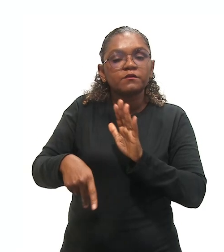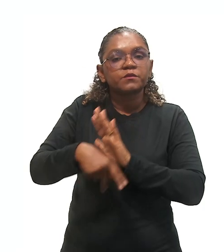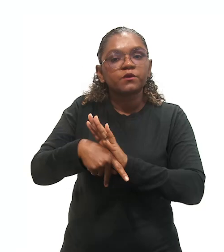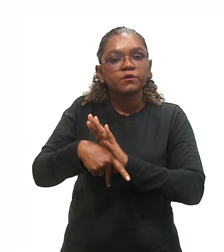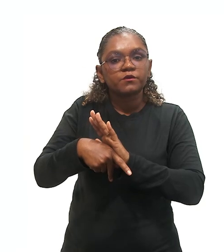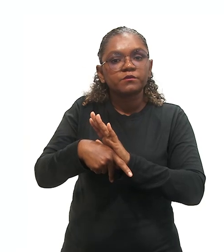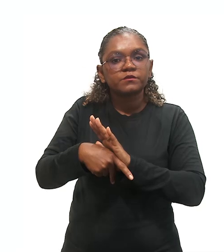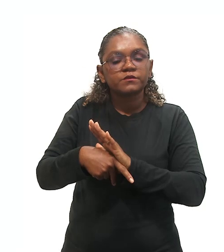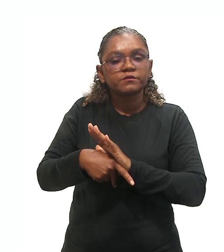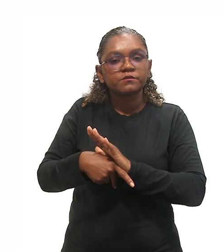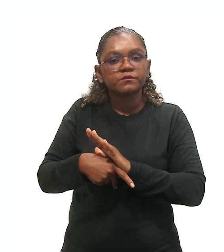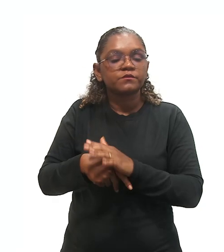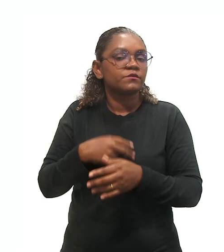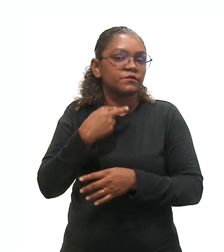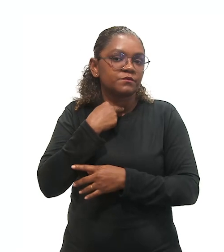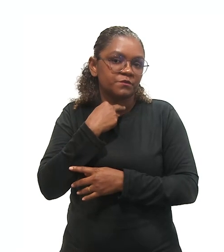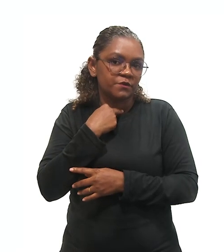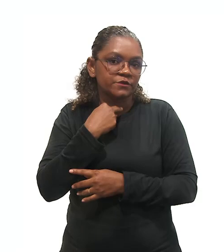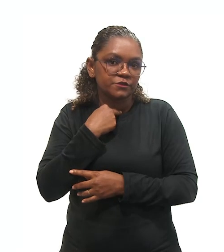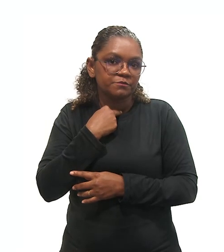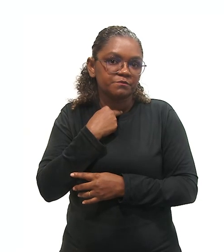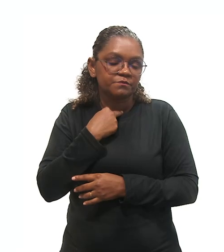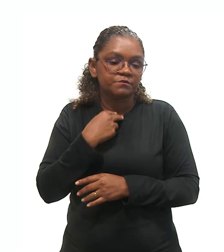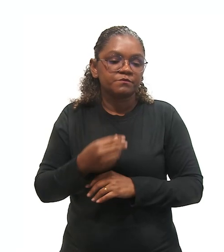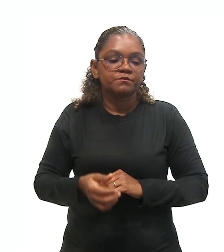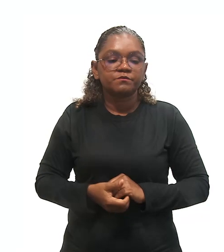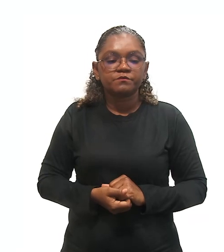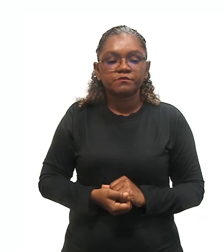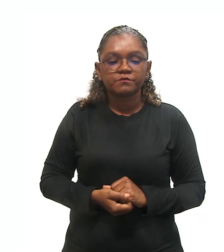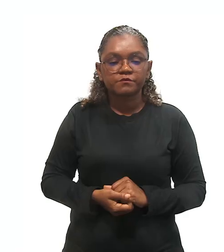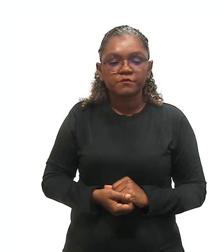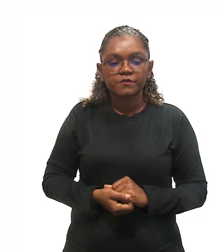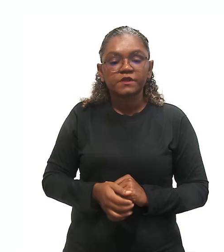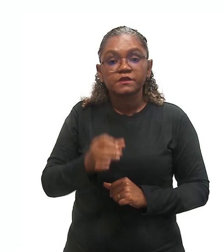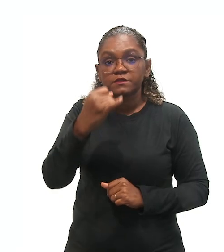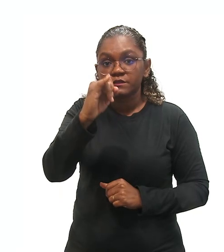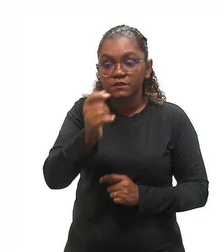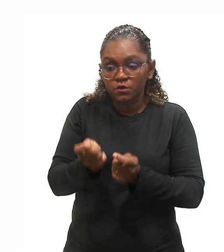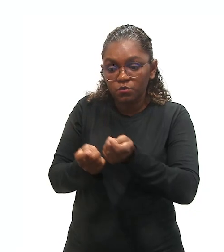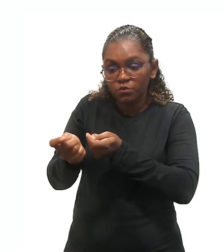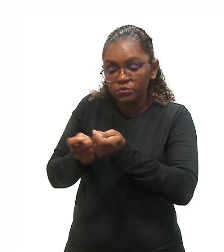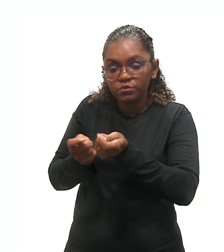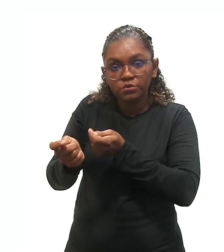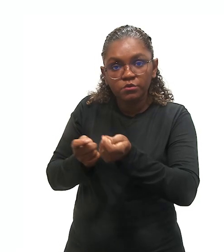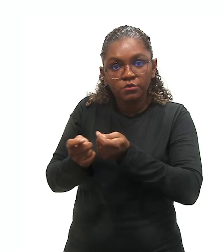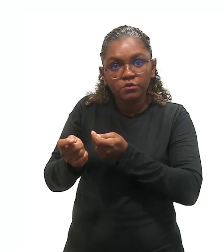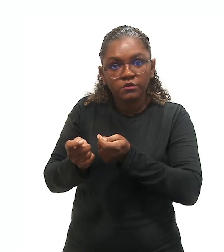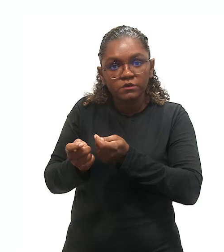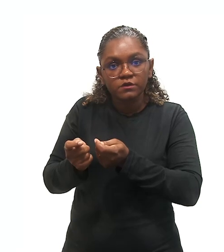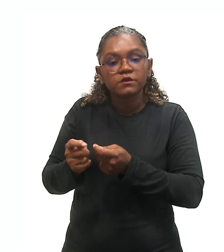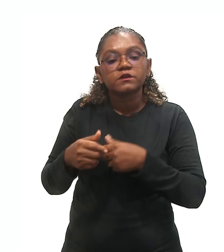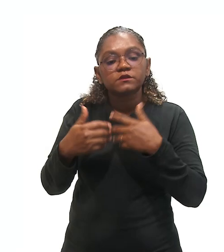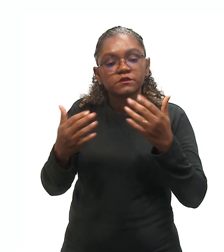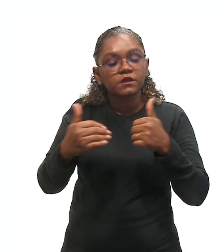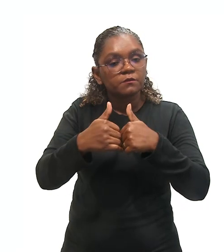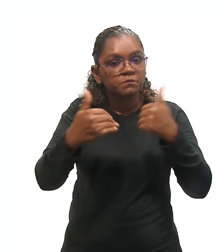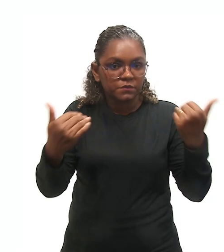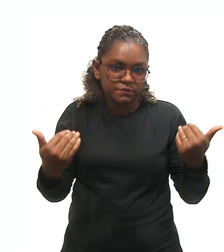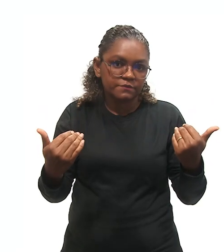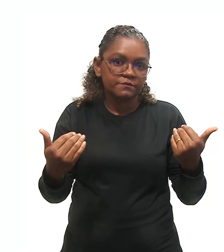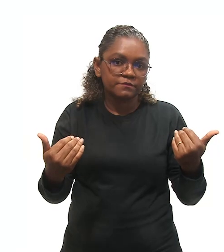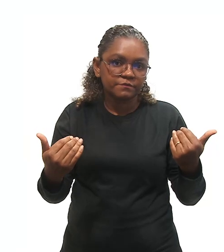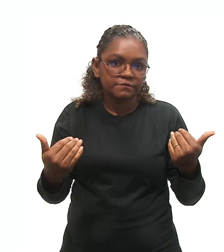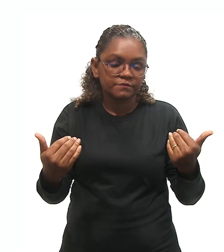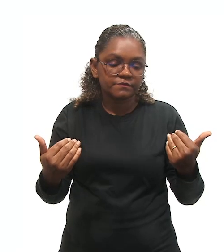creditar numa conta patrimonial e debitar numa conta de controle. Todas as contas é